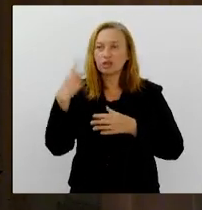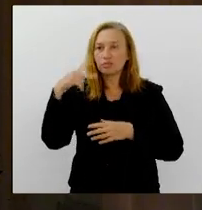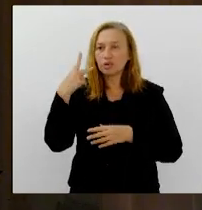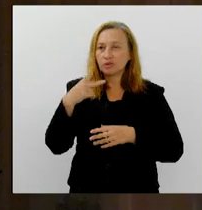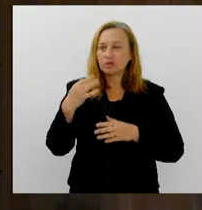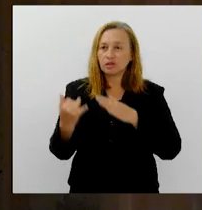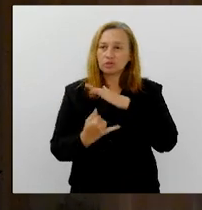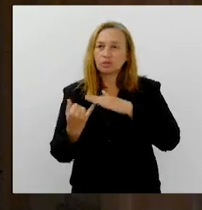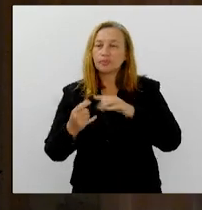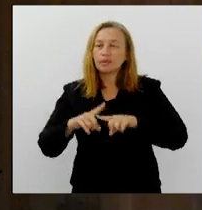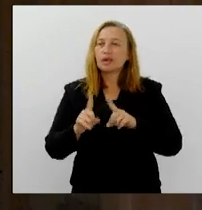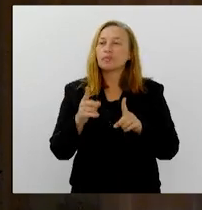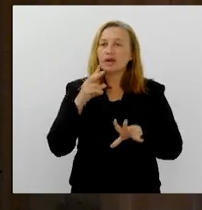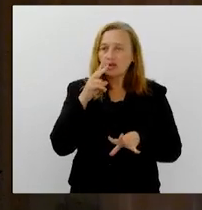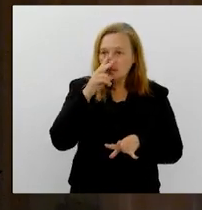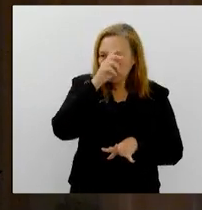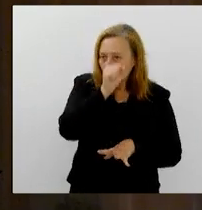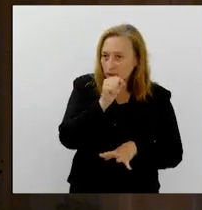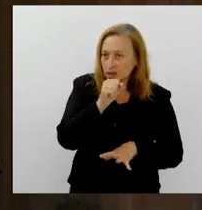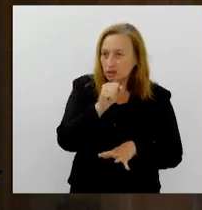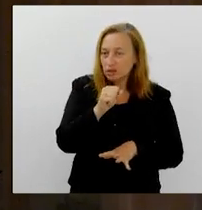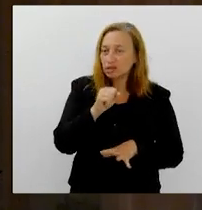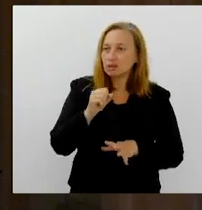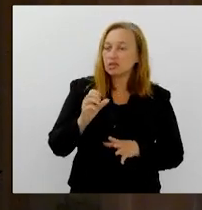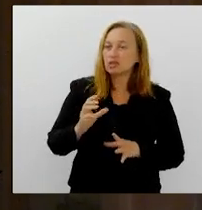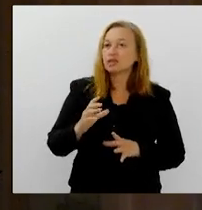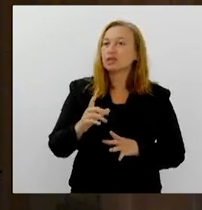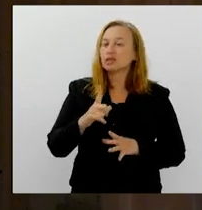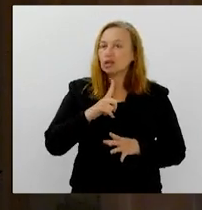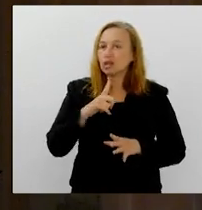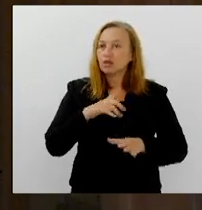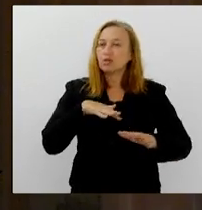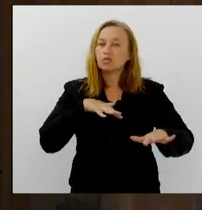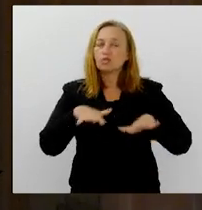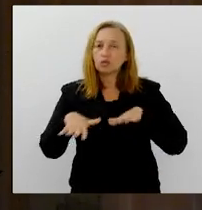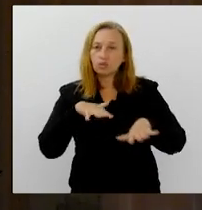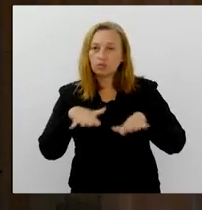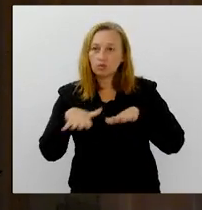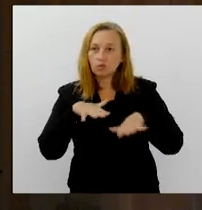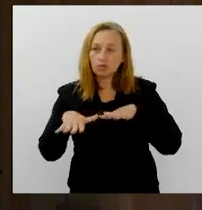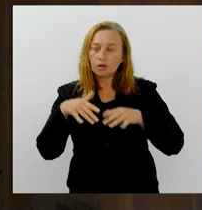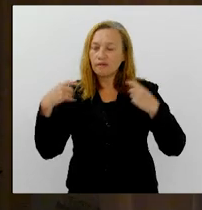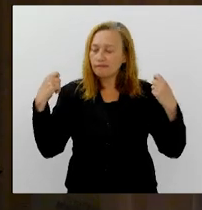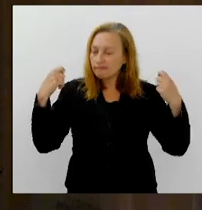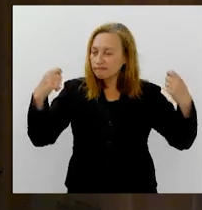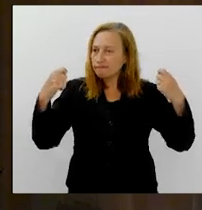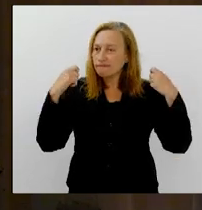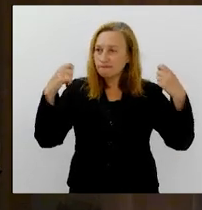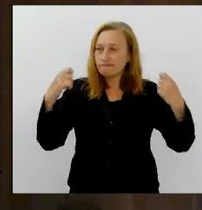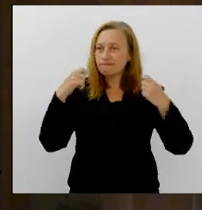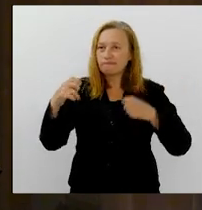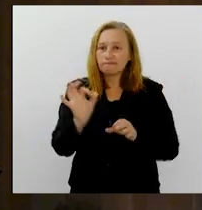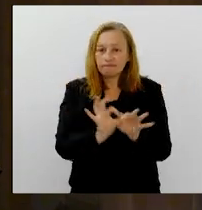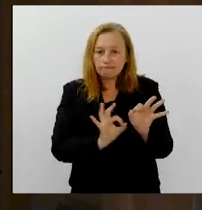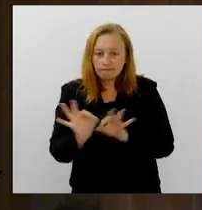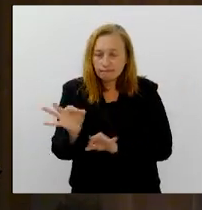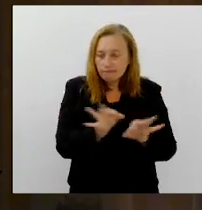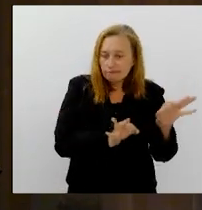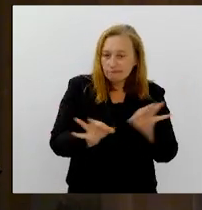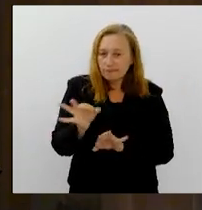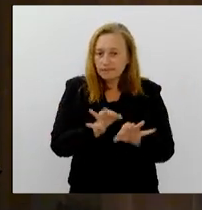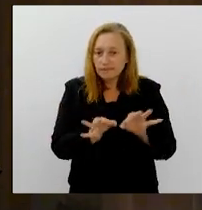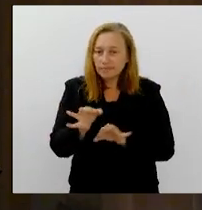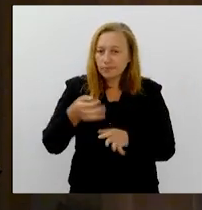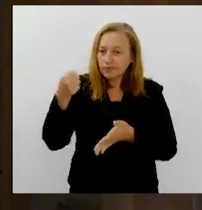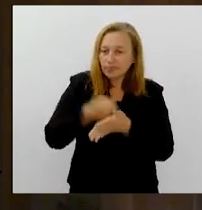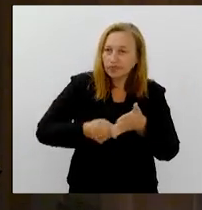institucionalidade, mas força que a gente colhe dos movimentos que a militância organiza, ordena e da luta